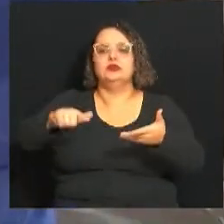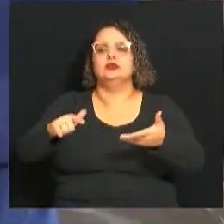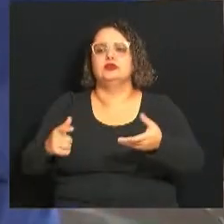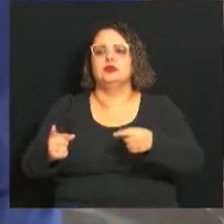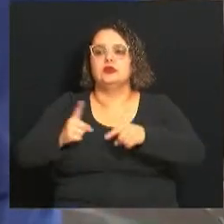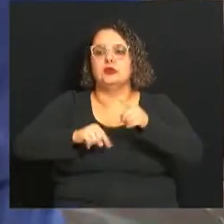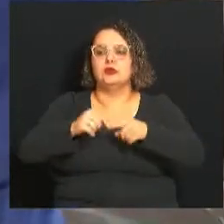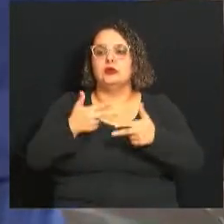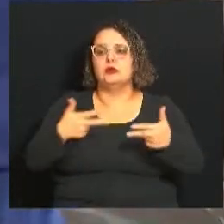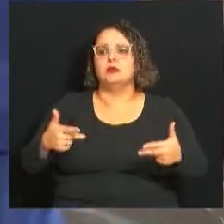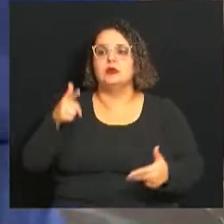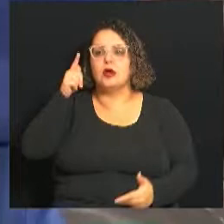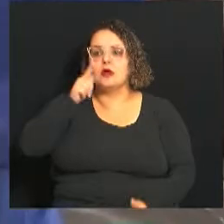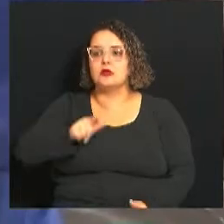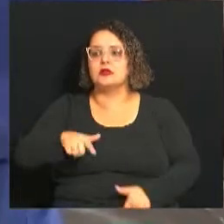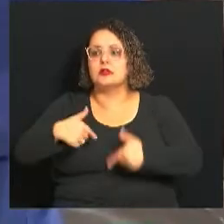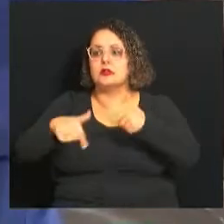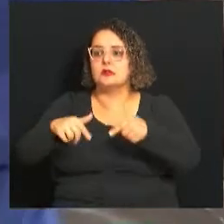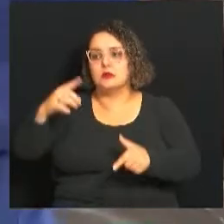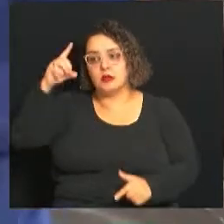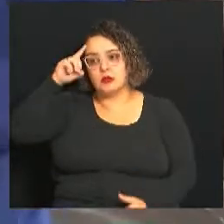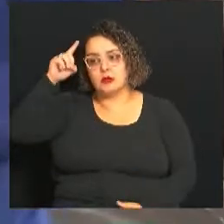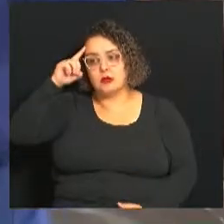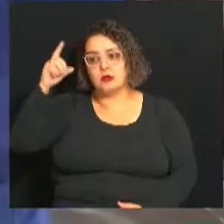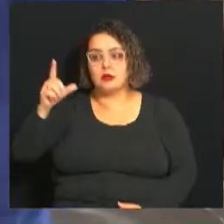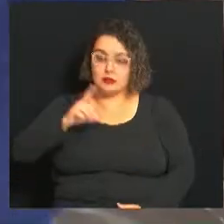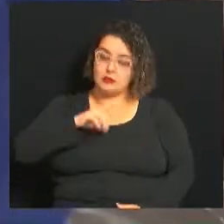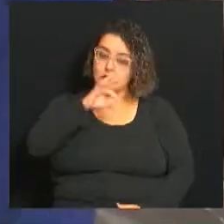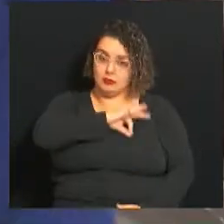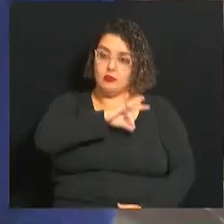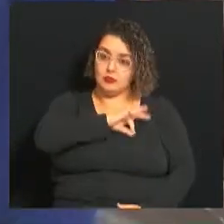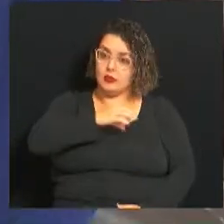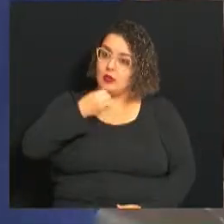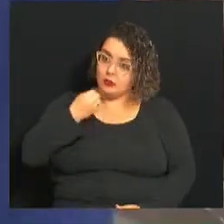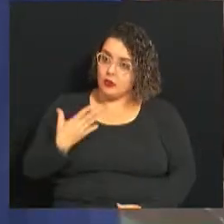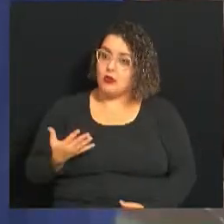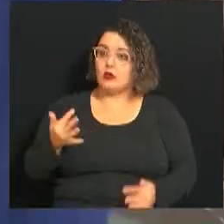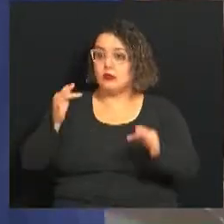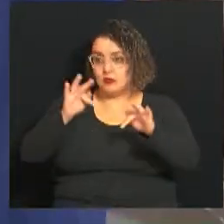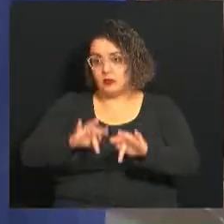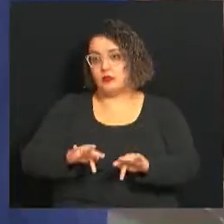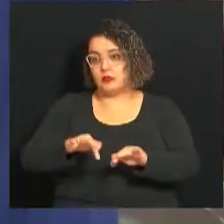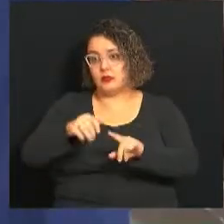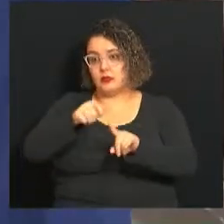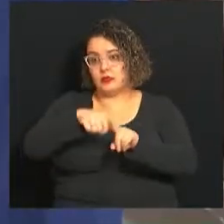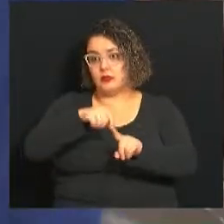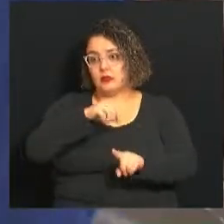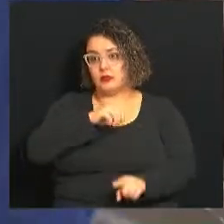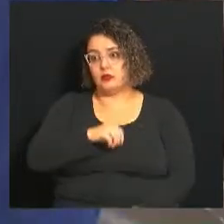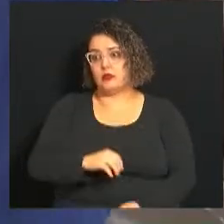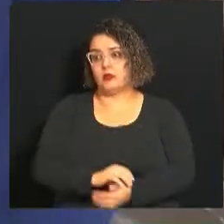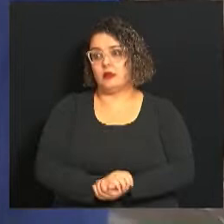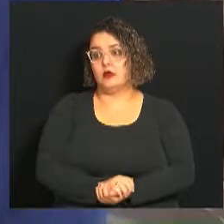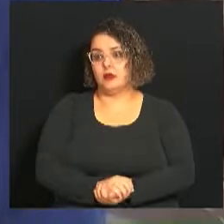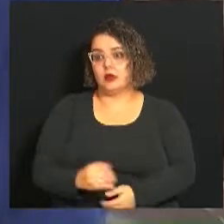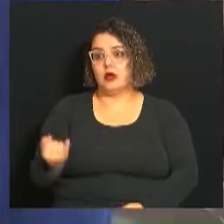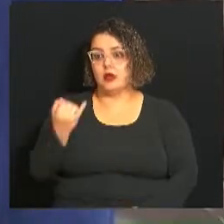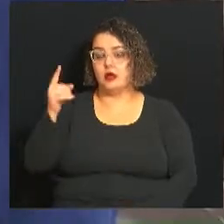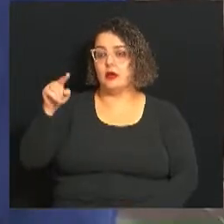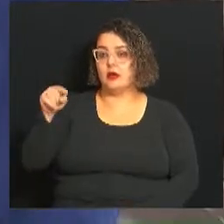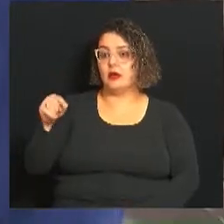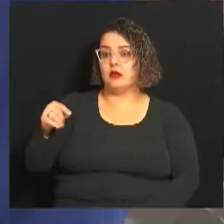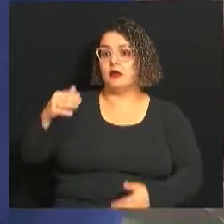conseguir trabalhar todos os dias e ter uma renda boa no fim do mês, né? É, isso é bom, Isso é bom. importante. É isso aí. Obrigado,